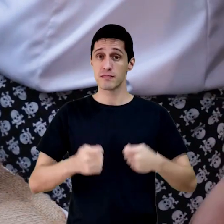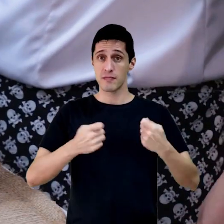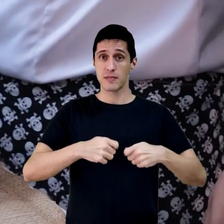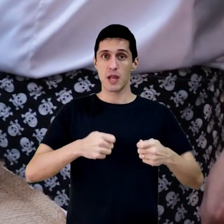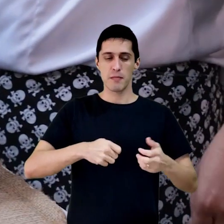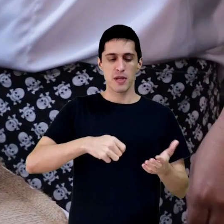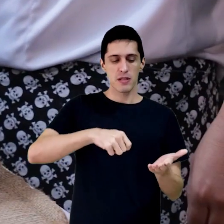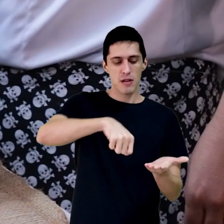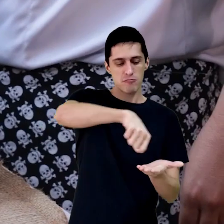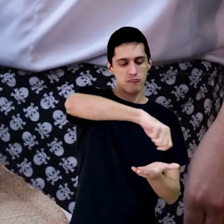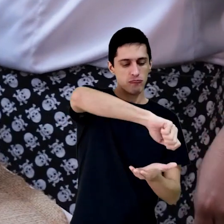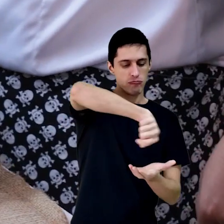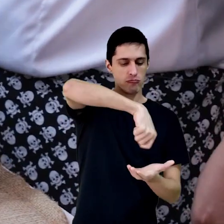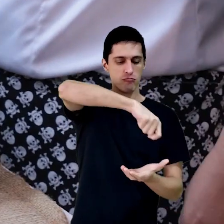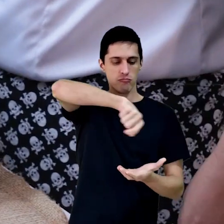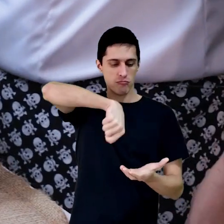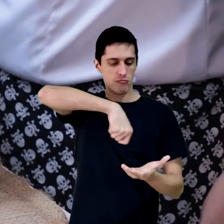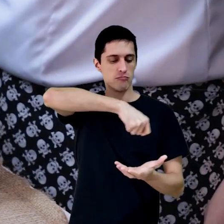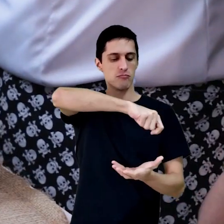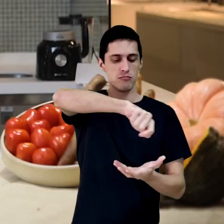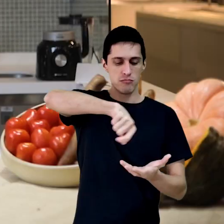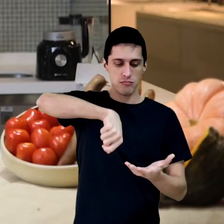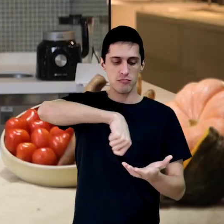Aqui mexendo lentamente aqui, ó.